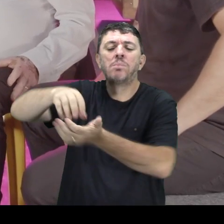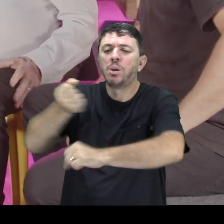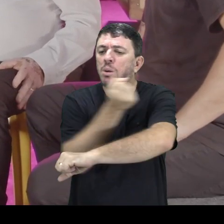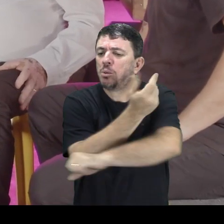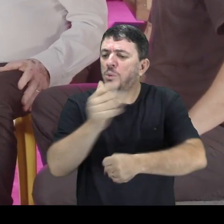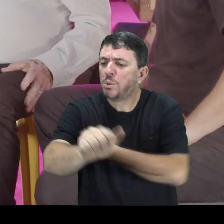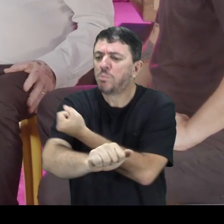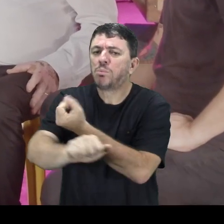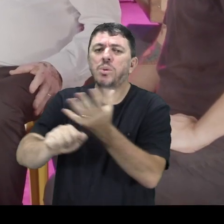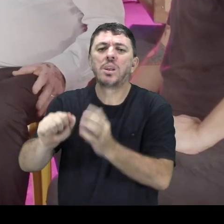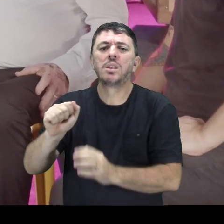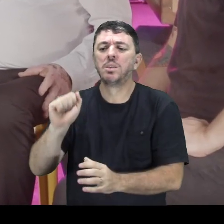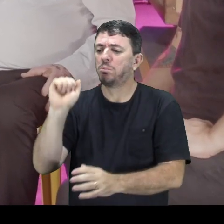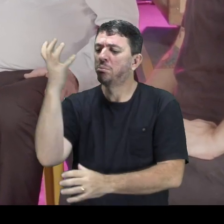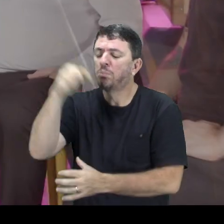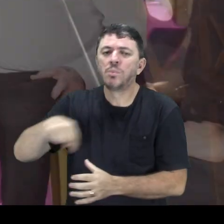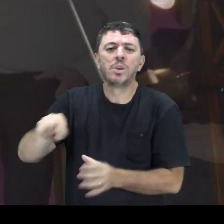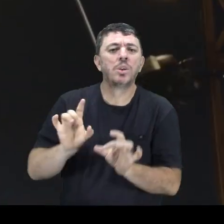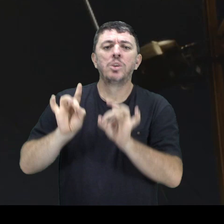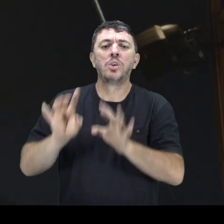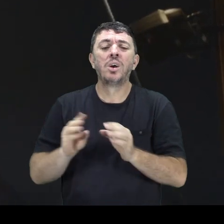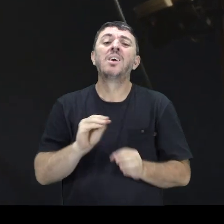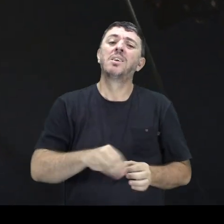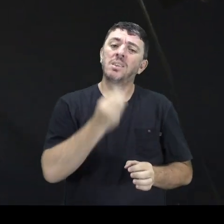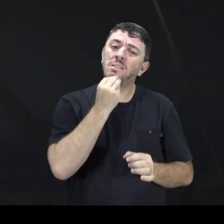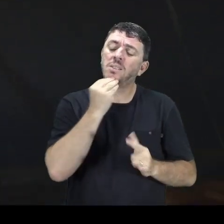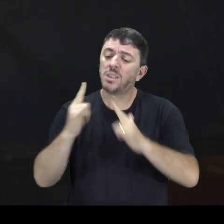caberia lindamente, ainda até hoje.